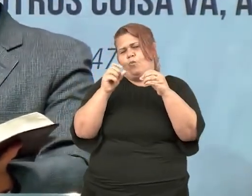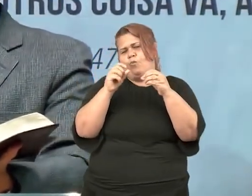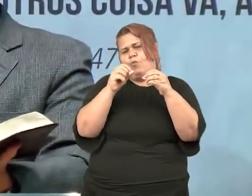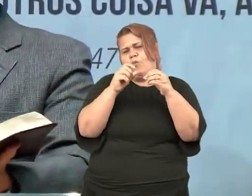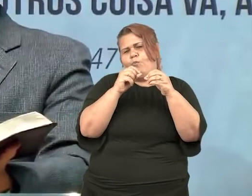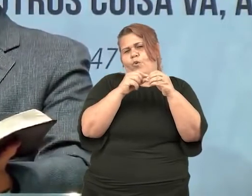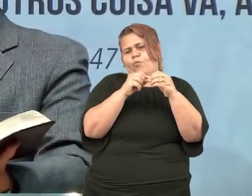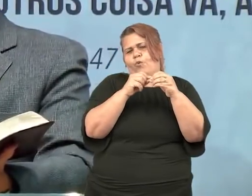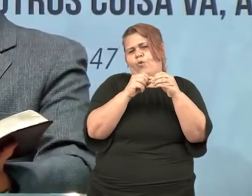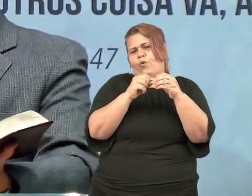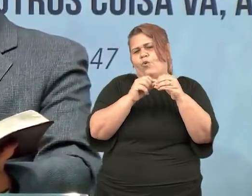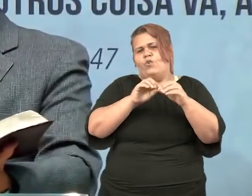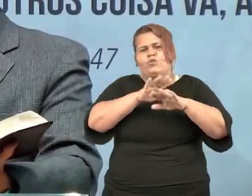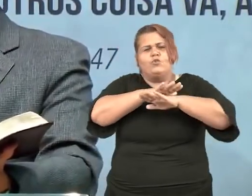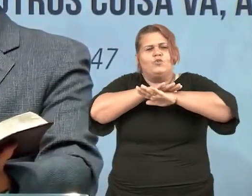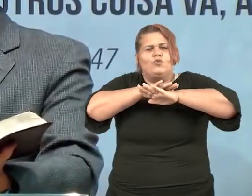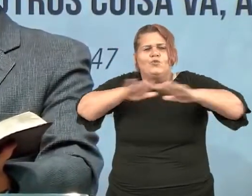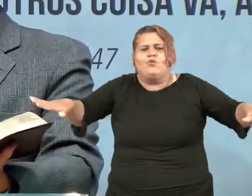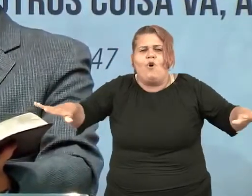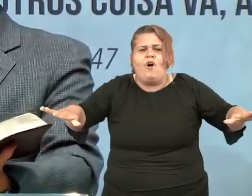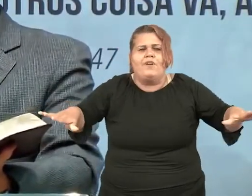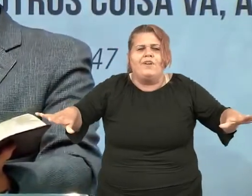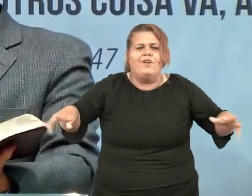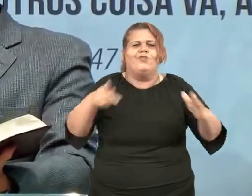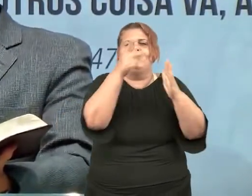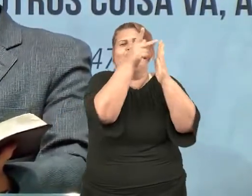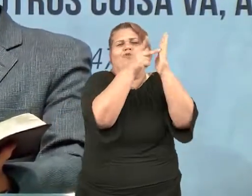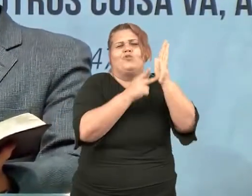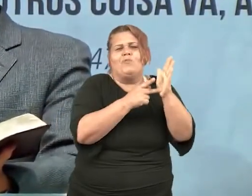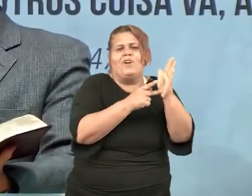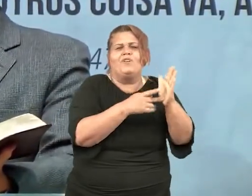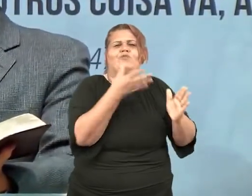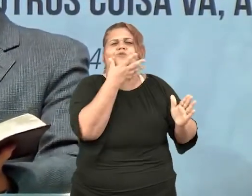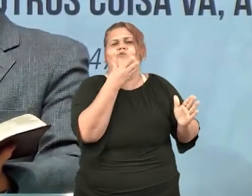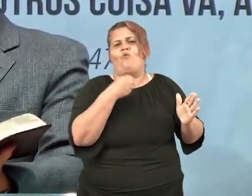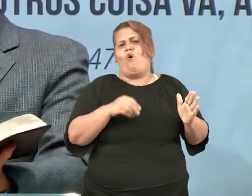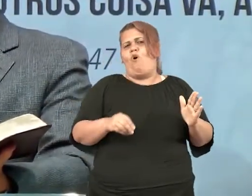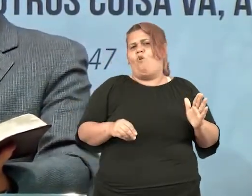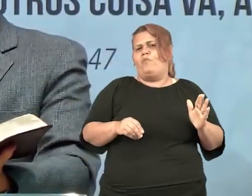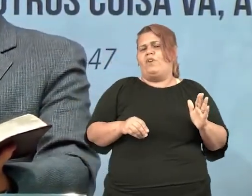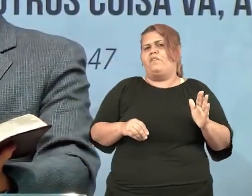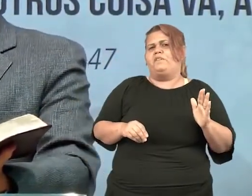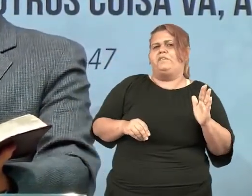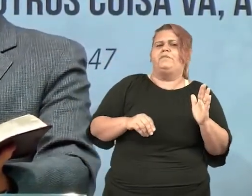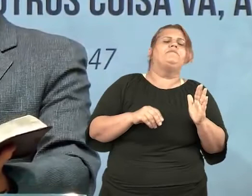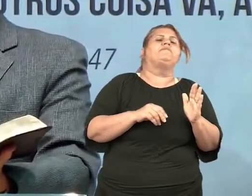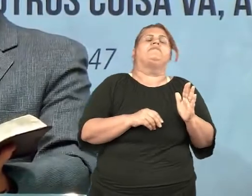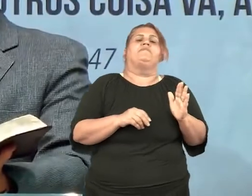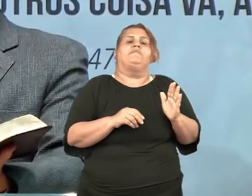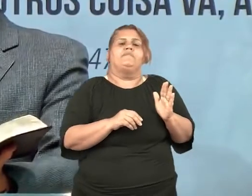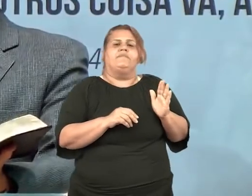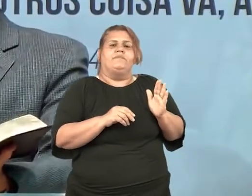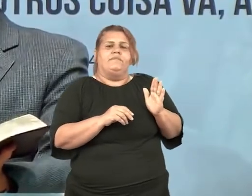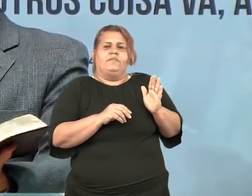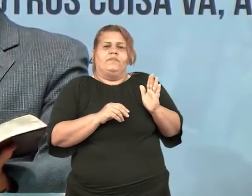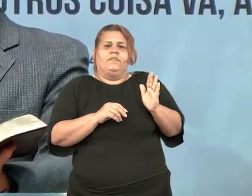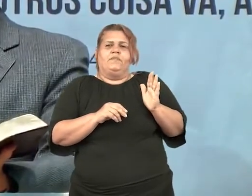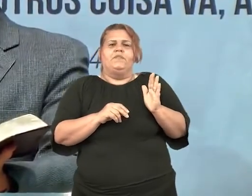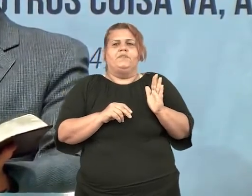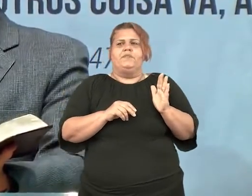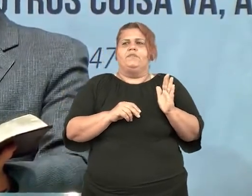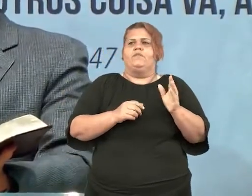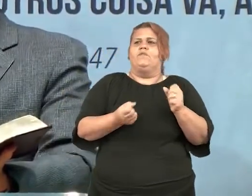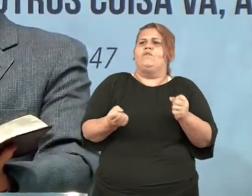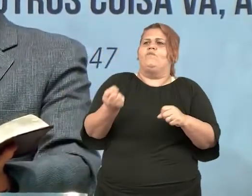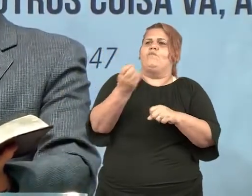chamado Covid-19 é suficientemente forte para colocar